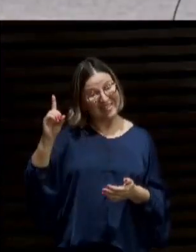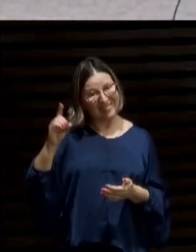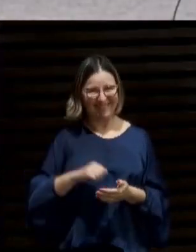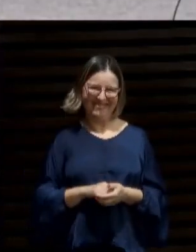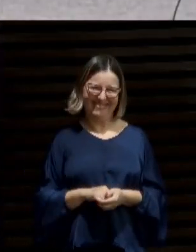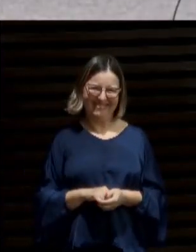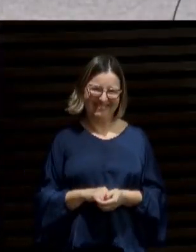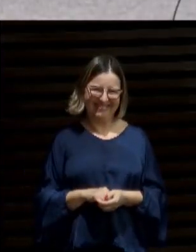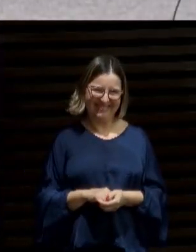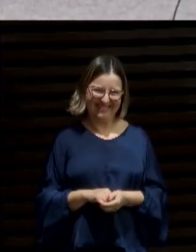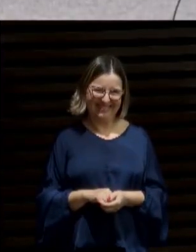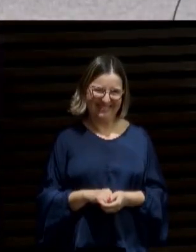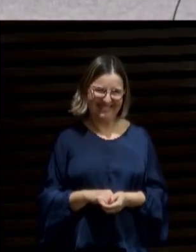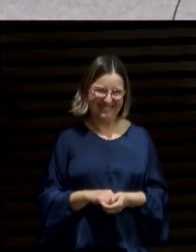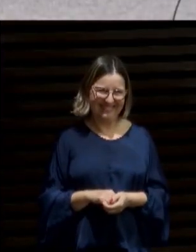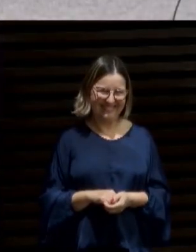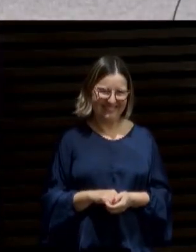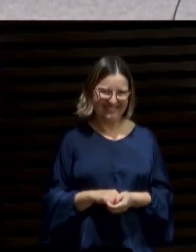Uau!